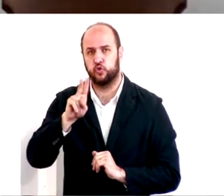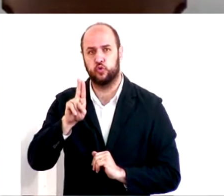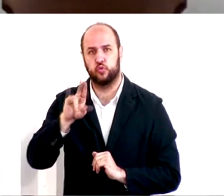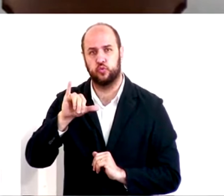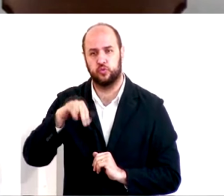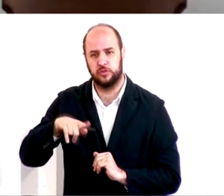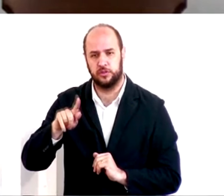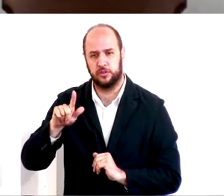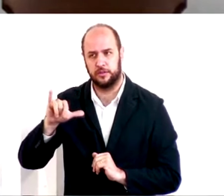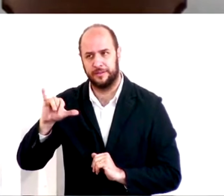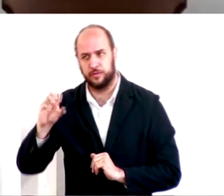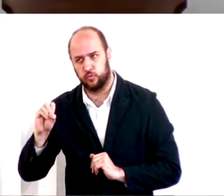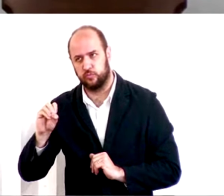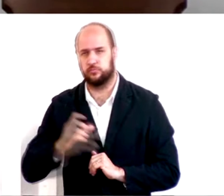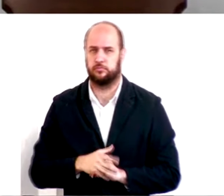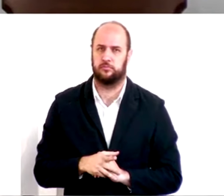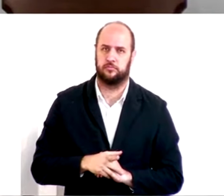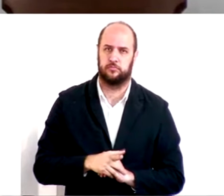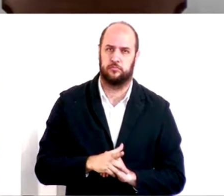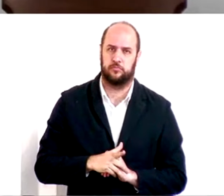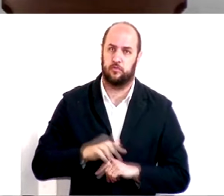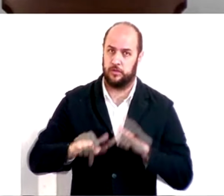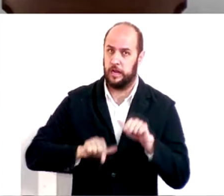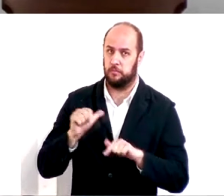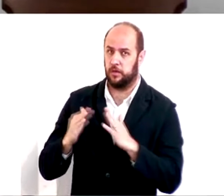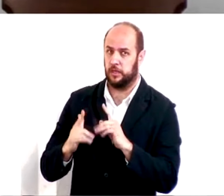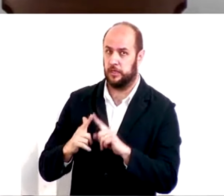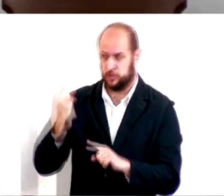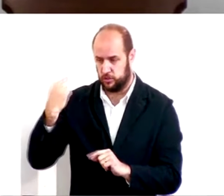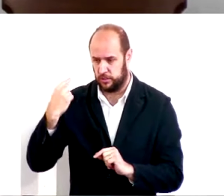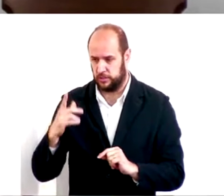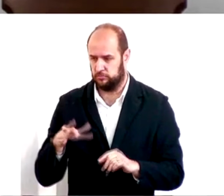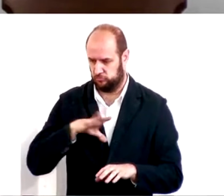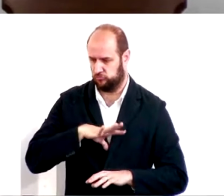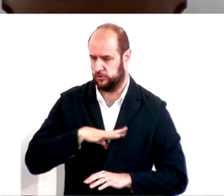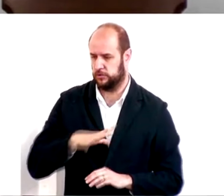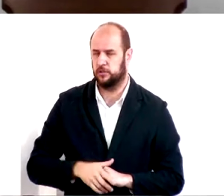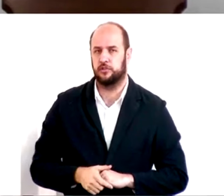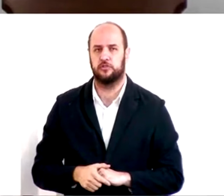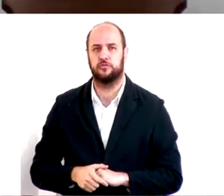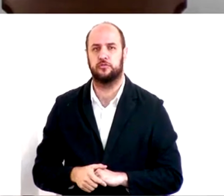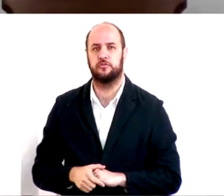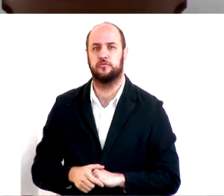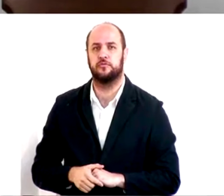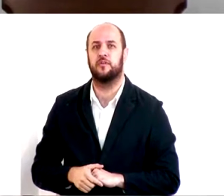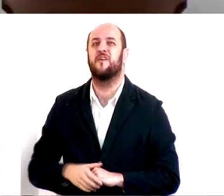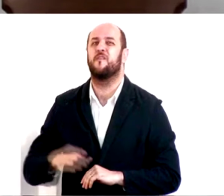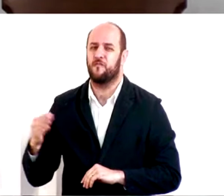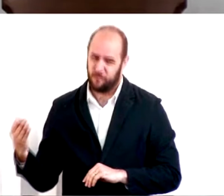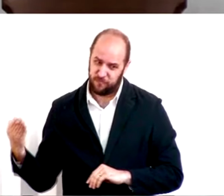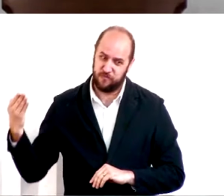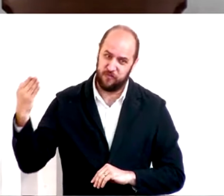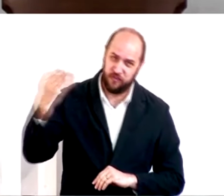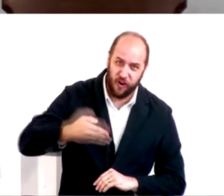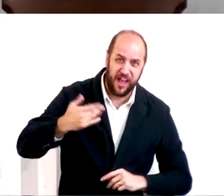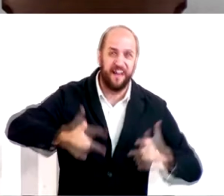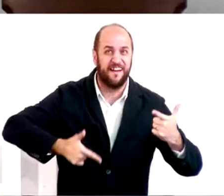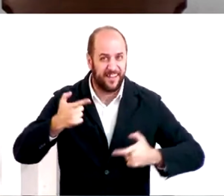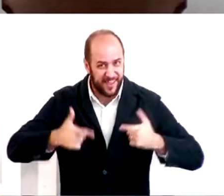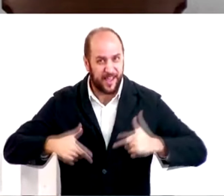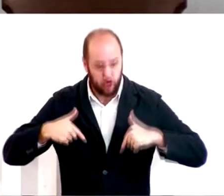era o capelão daquela cidade, e então ele mesmo teve de ir para a guerra, para a luta, para